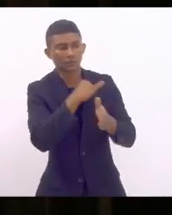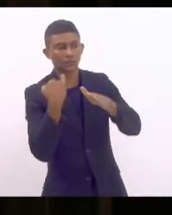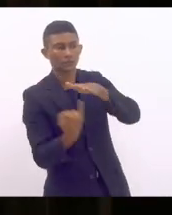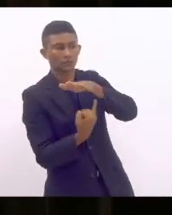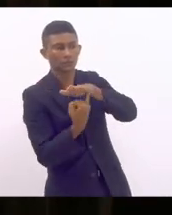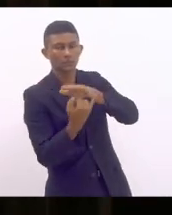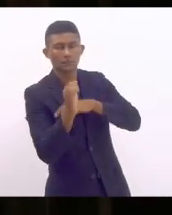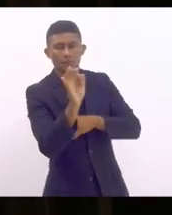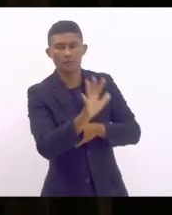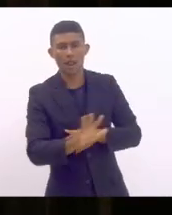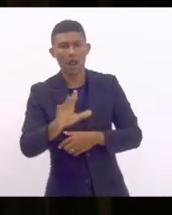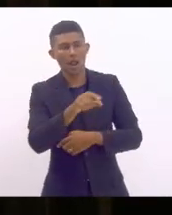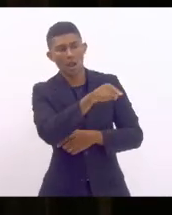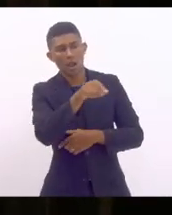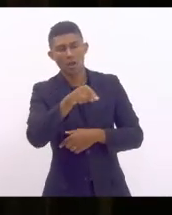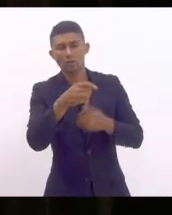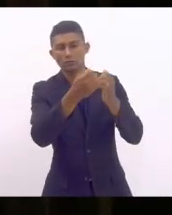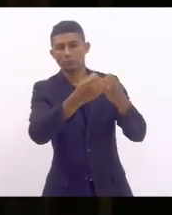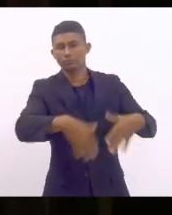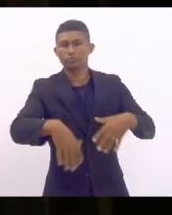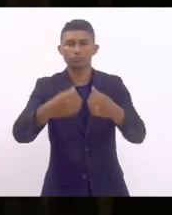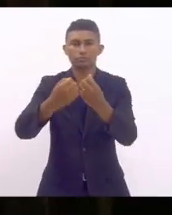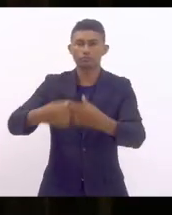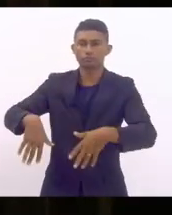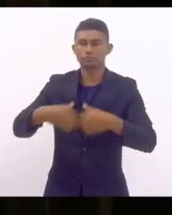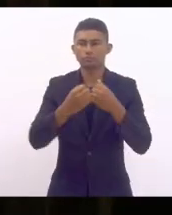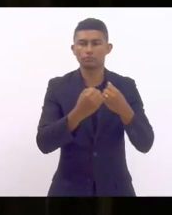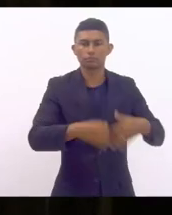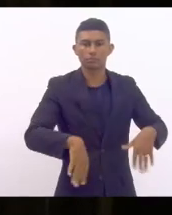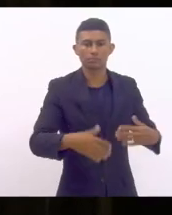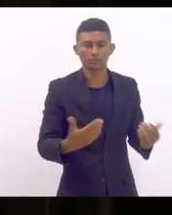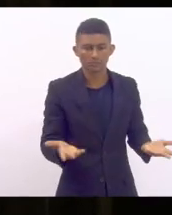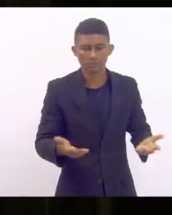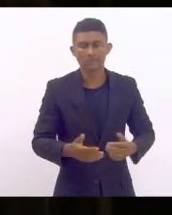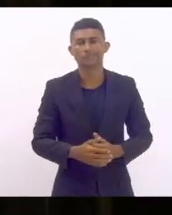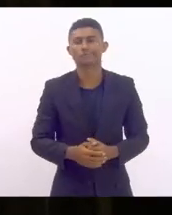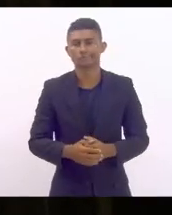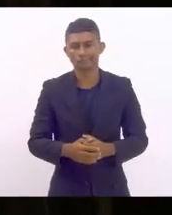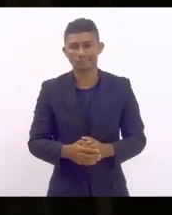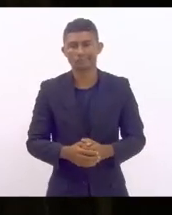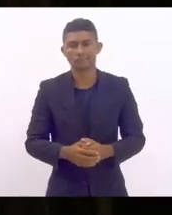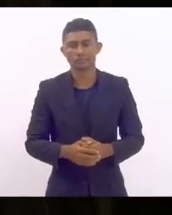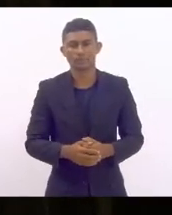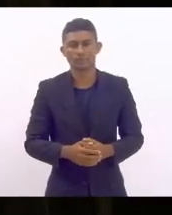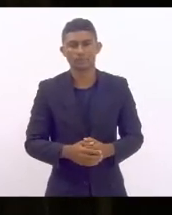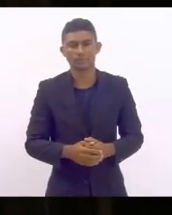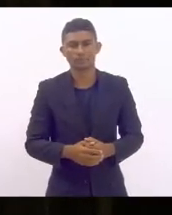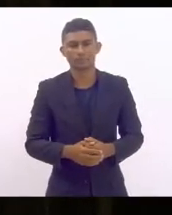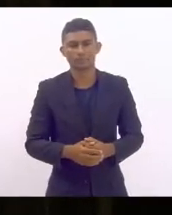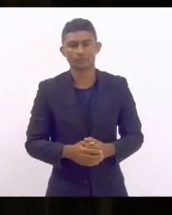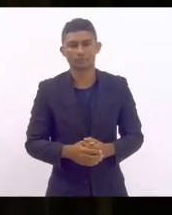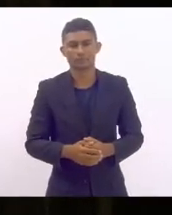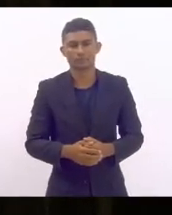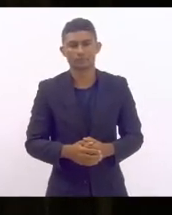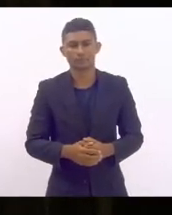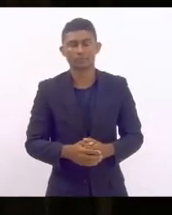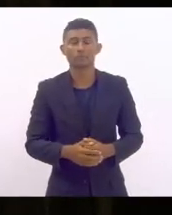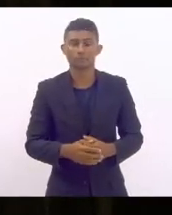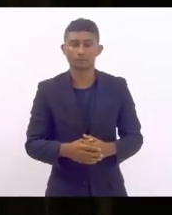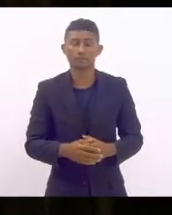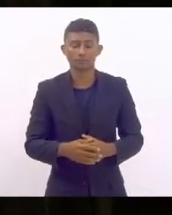ensino Federal é contribuir para maior o diria eu